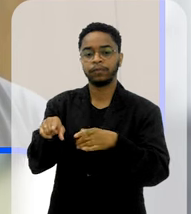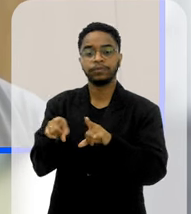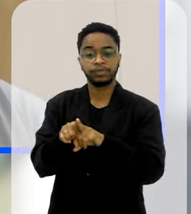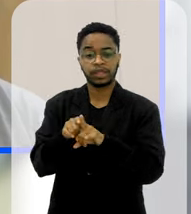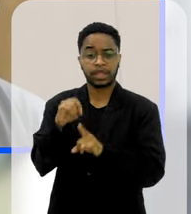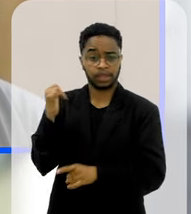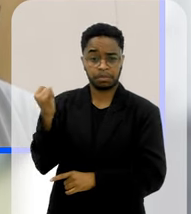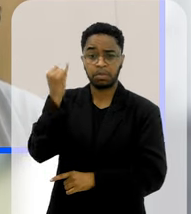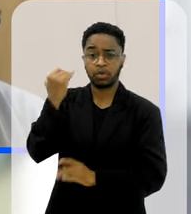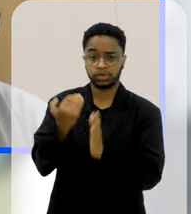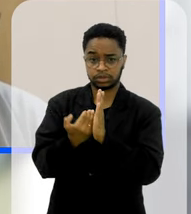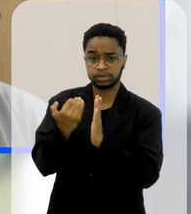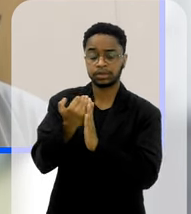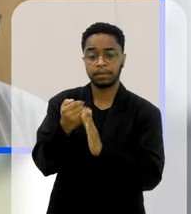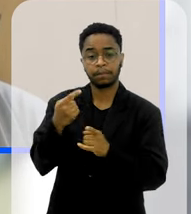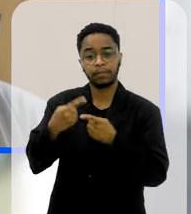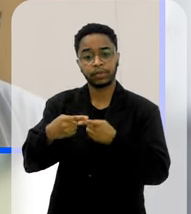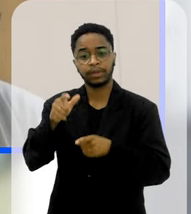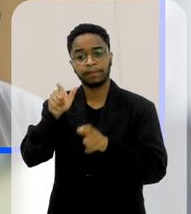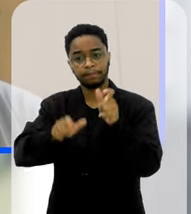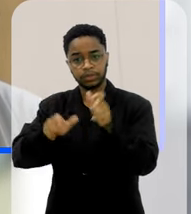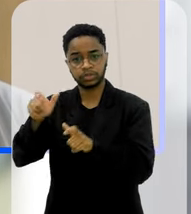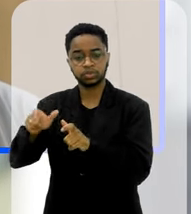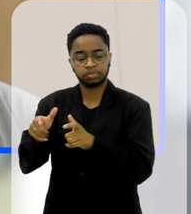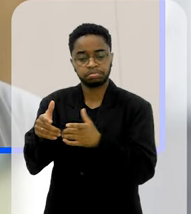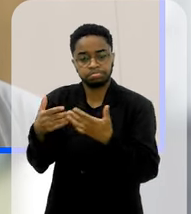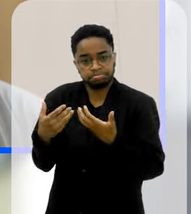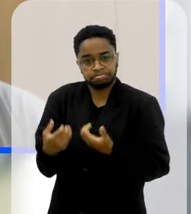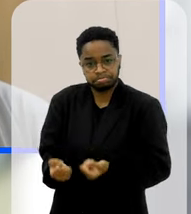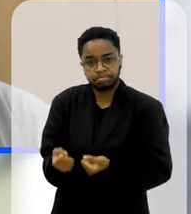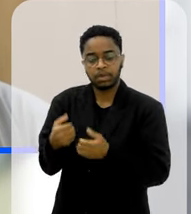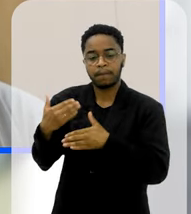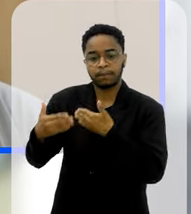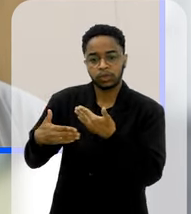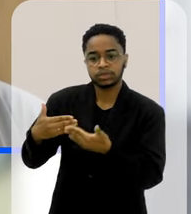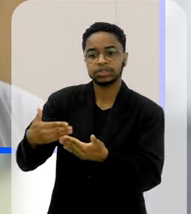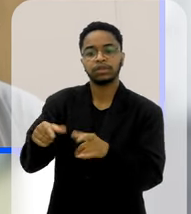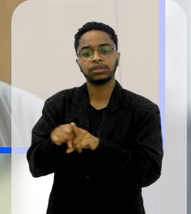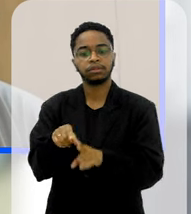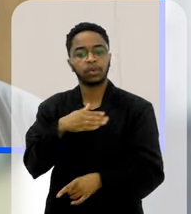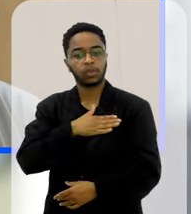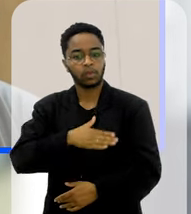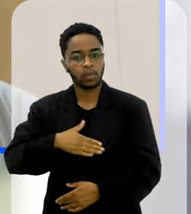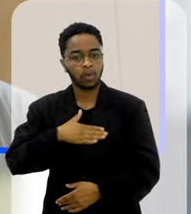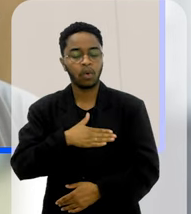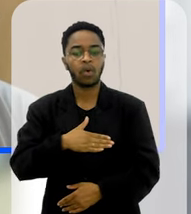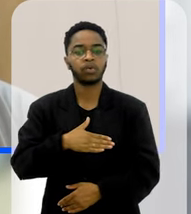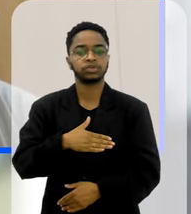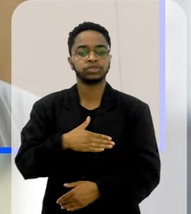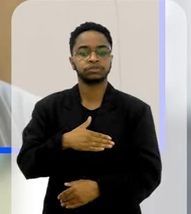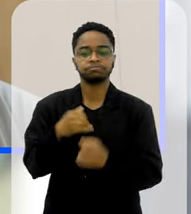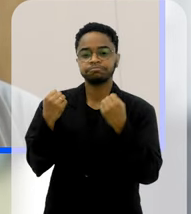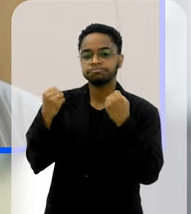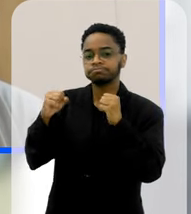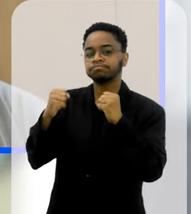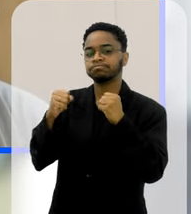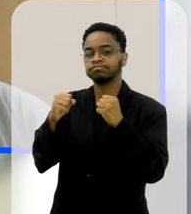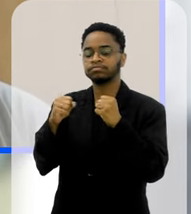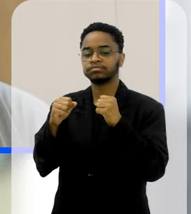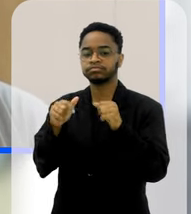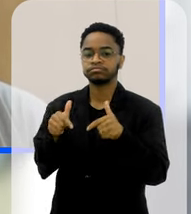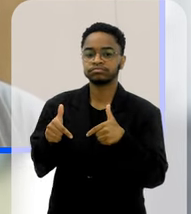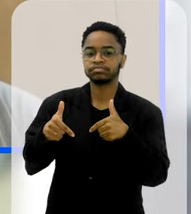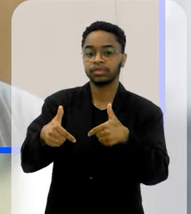grupo etário, e isso é muito importante, que são pessoas que aderem a esse processo, gostam muito